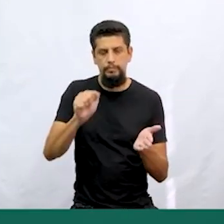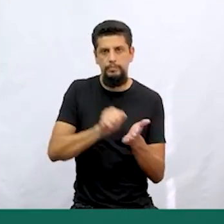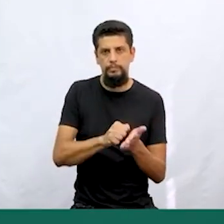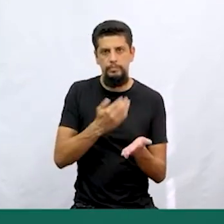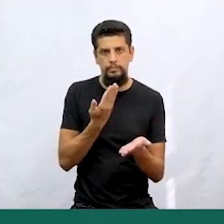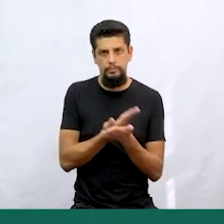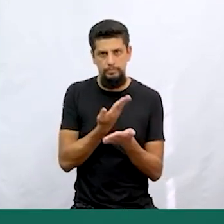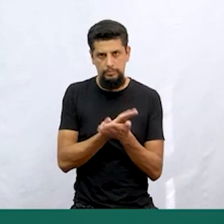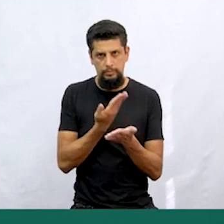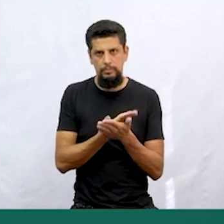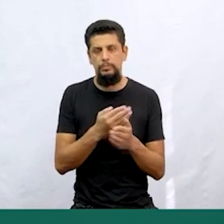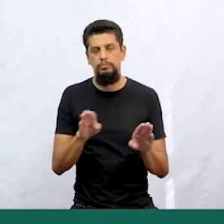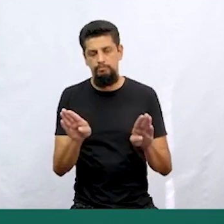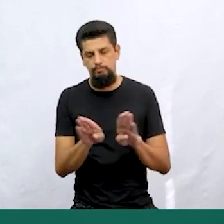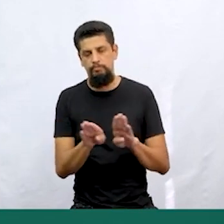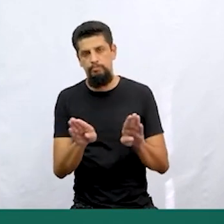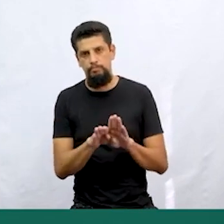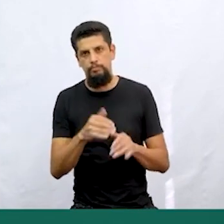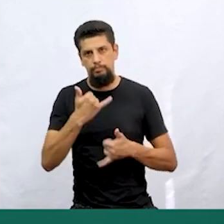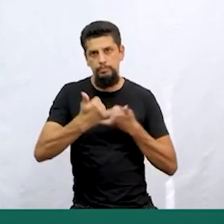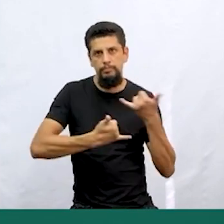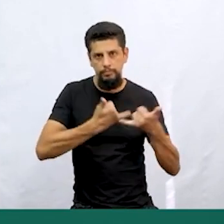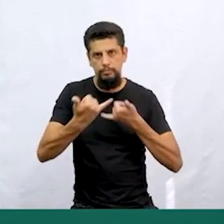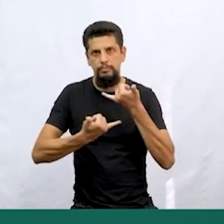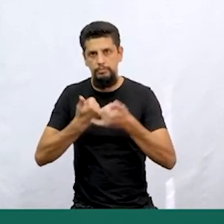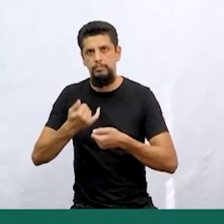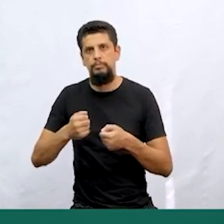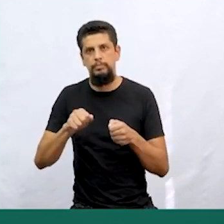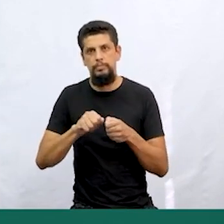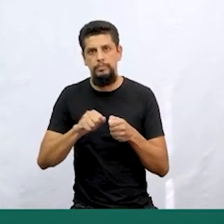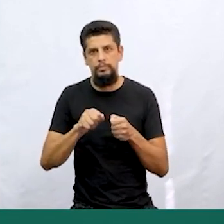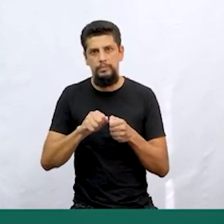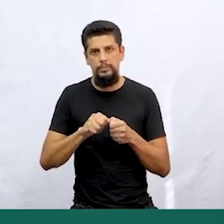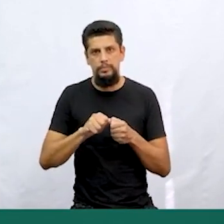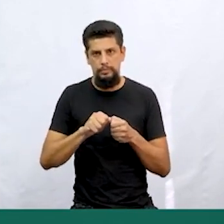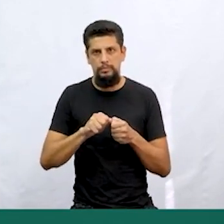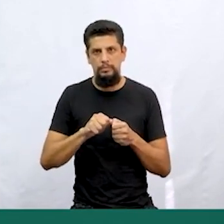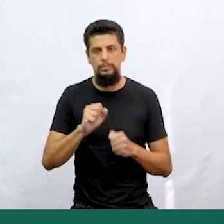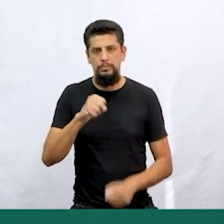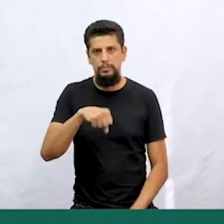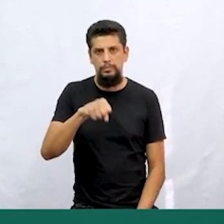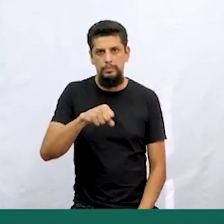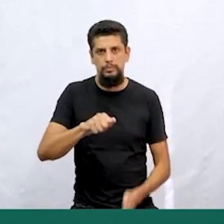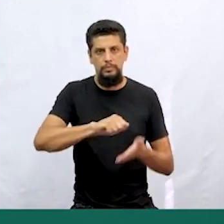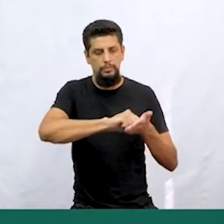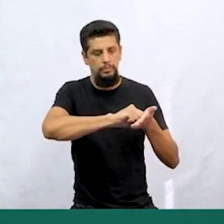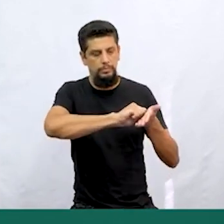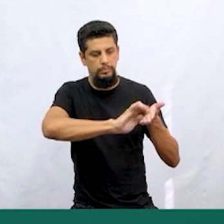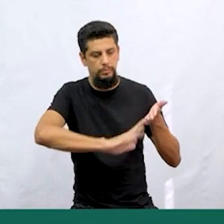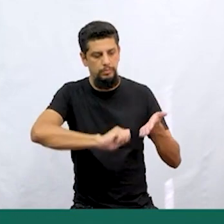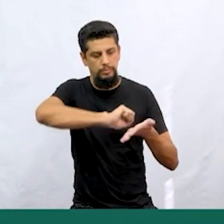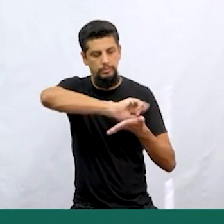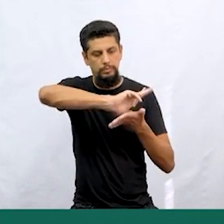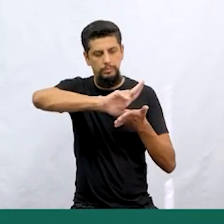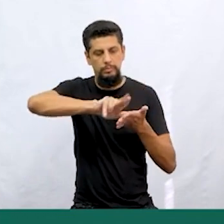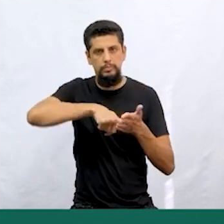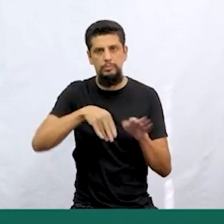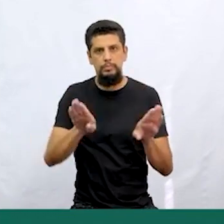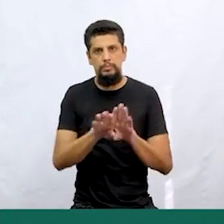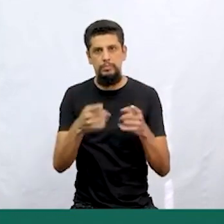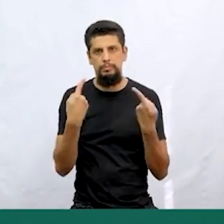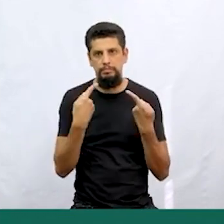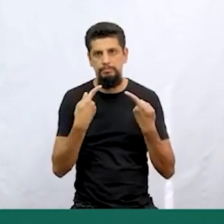data e a aula? Também. Brincadeiras? Fizemos, jogamos amarelinha. Atividades e